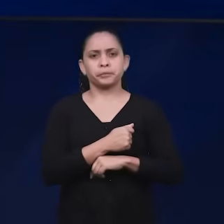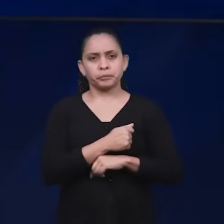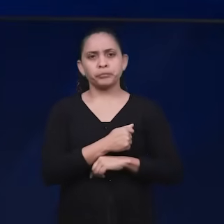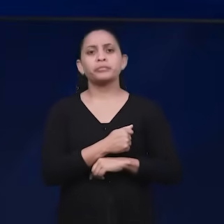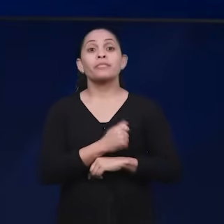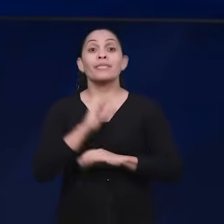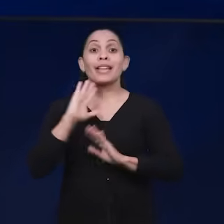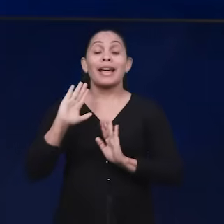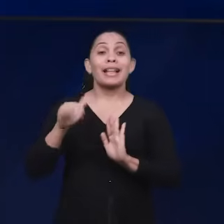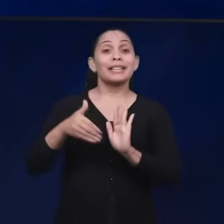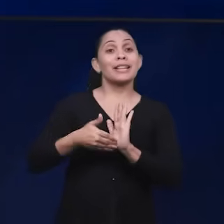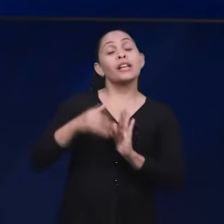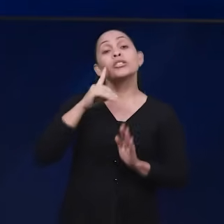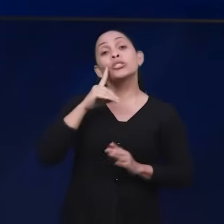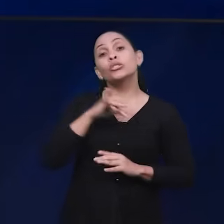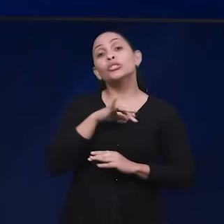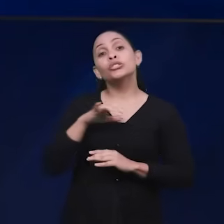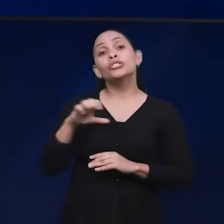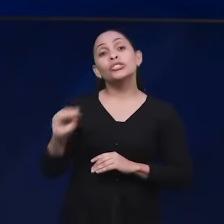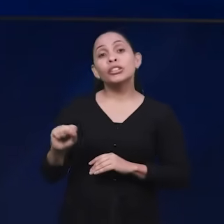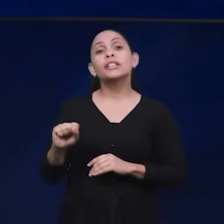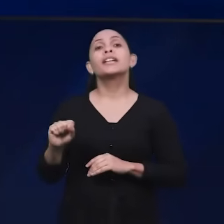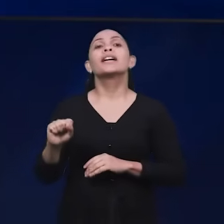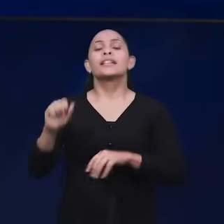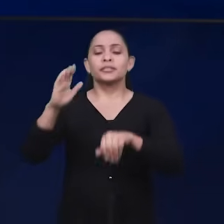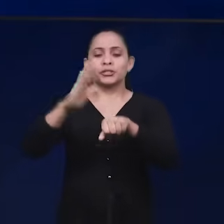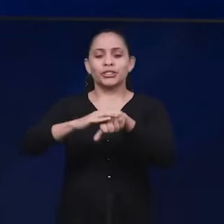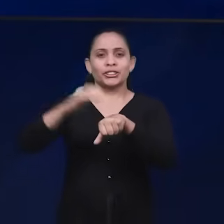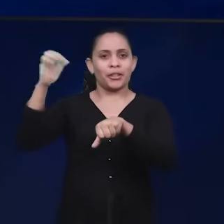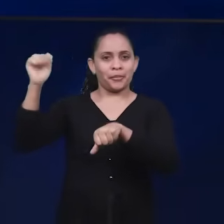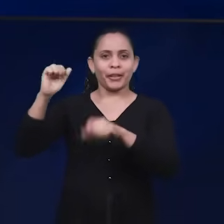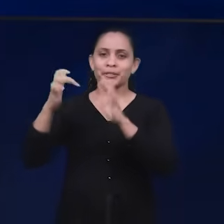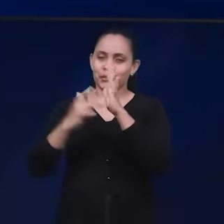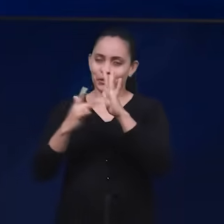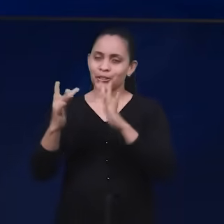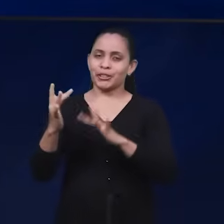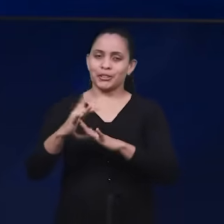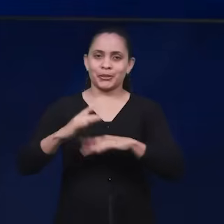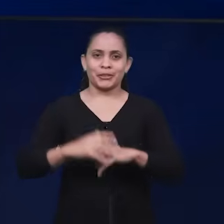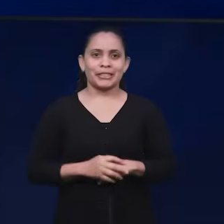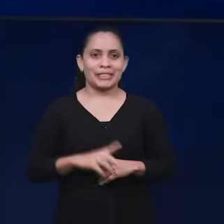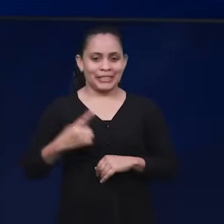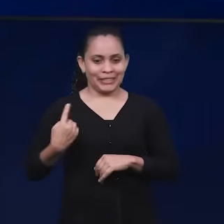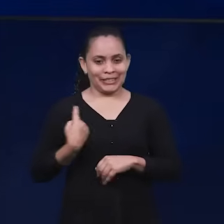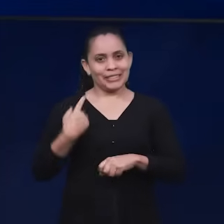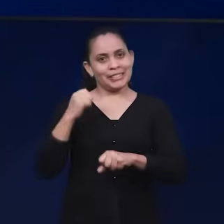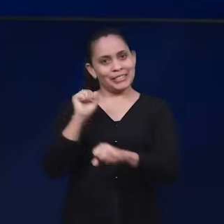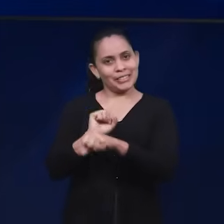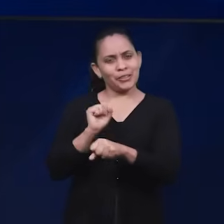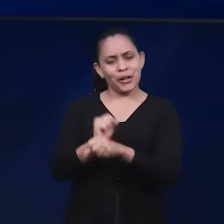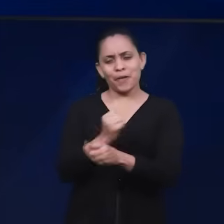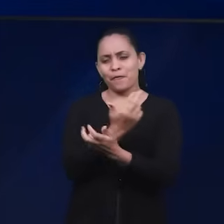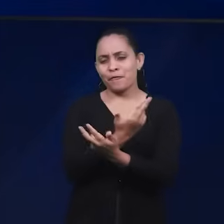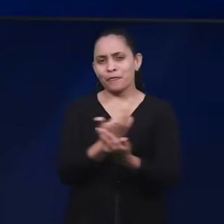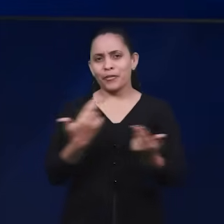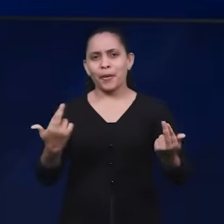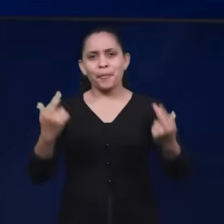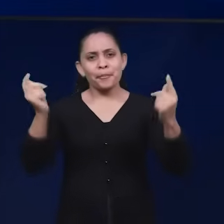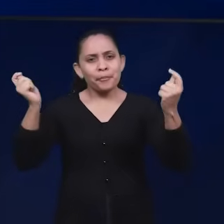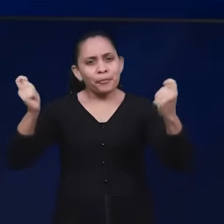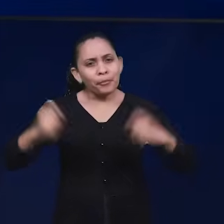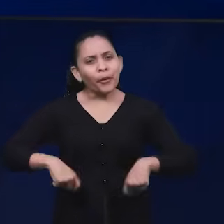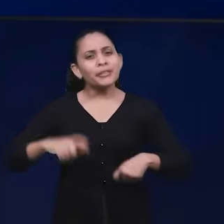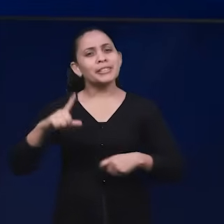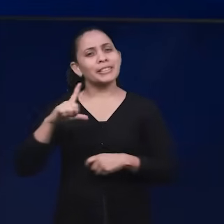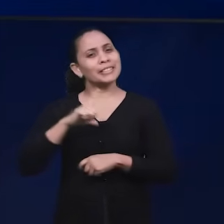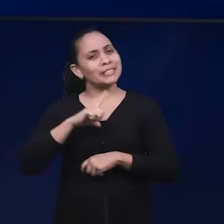profecia até que o dia ele receba o chamado de Jesus. E esperamos que muitos possam